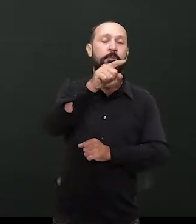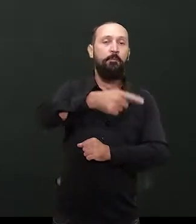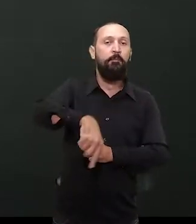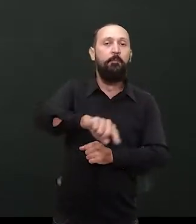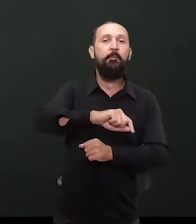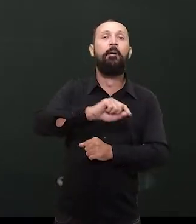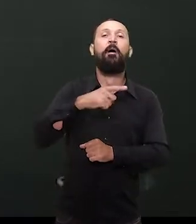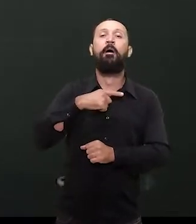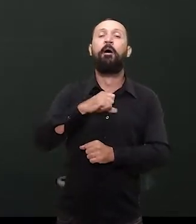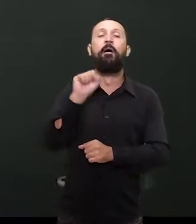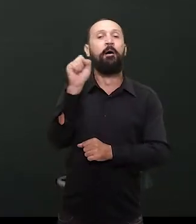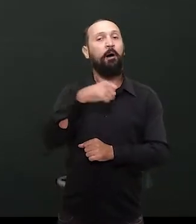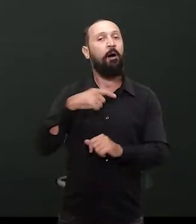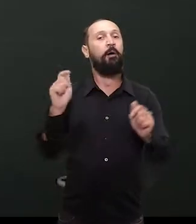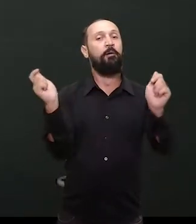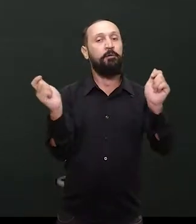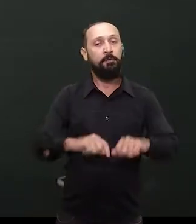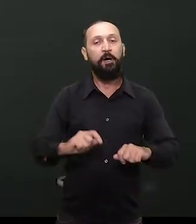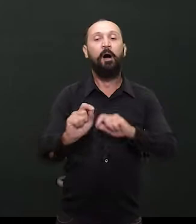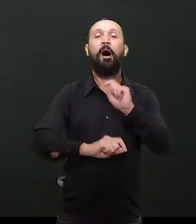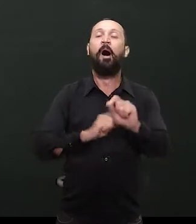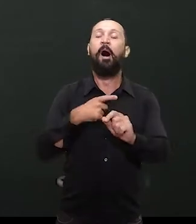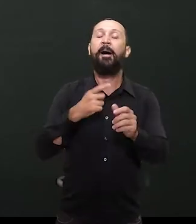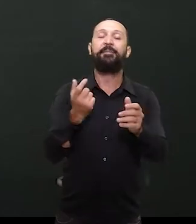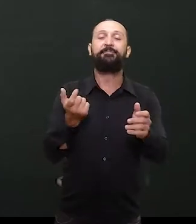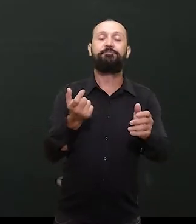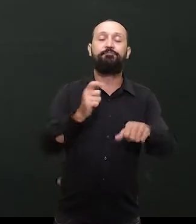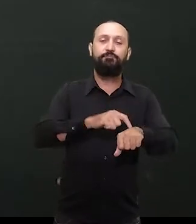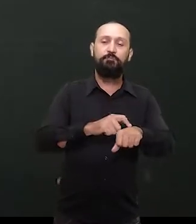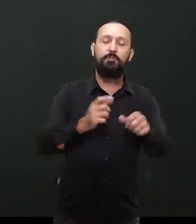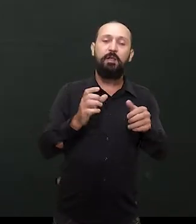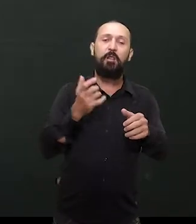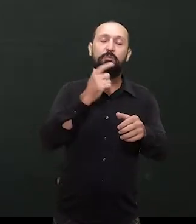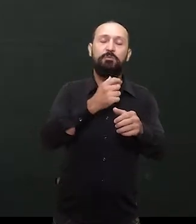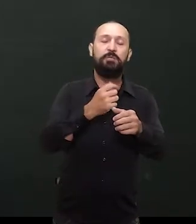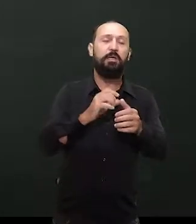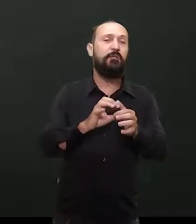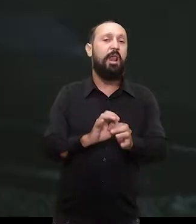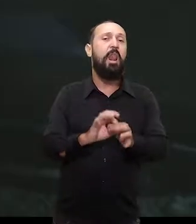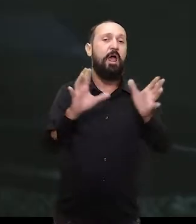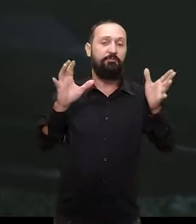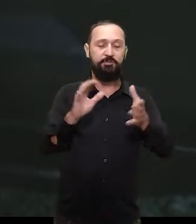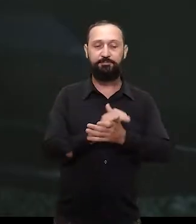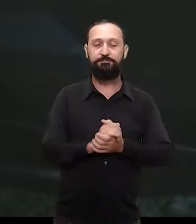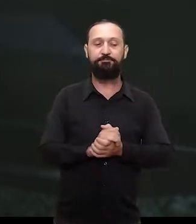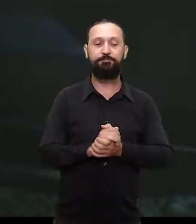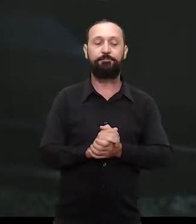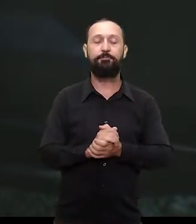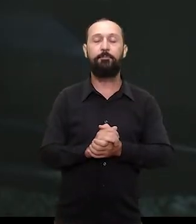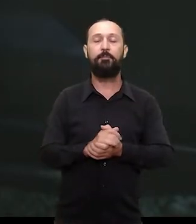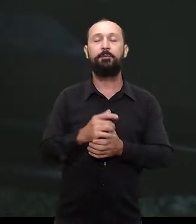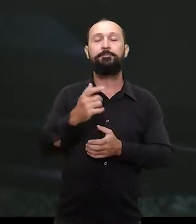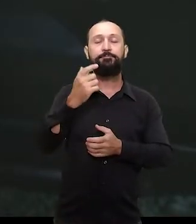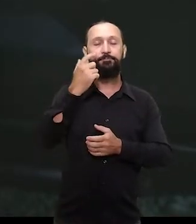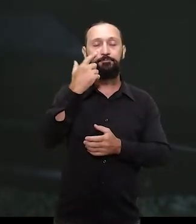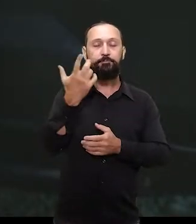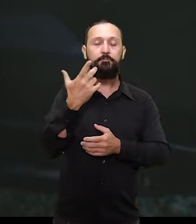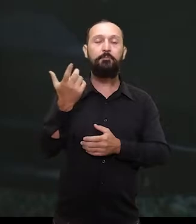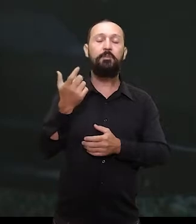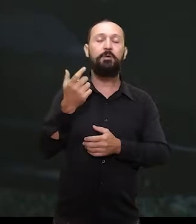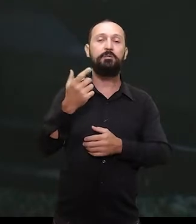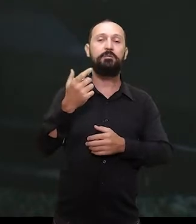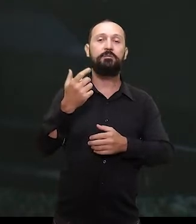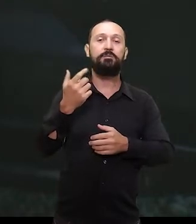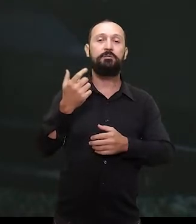que ela tem sim capacidade de sair desse ciclo de violência doméstica e Doutora a violência sexual